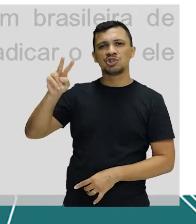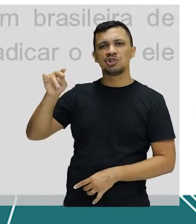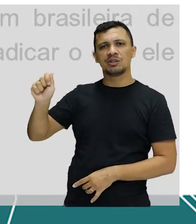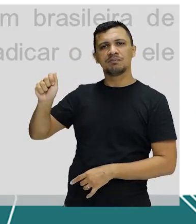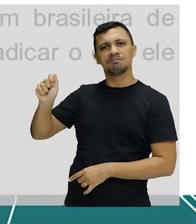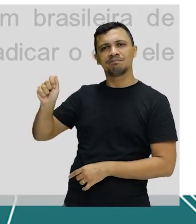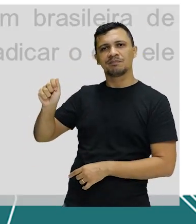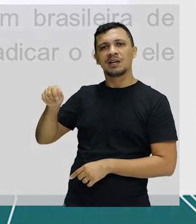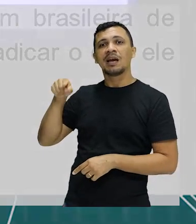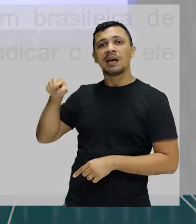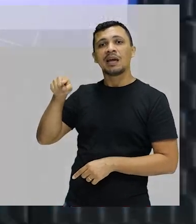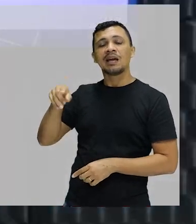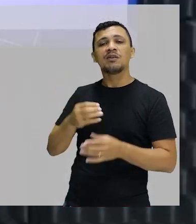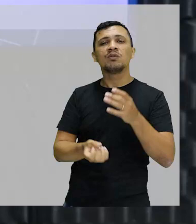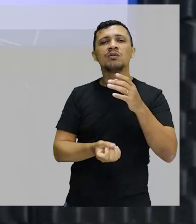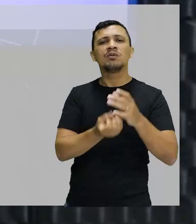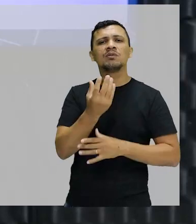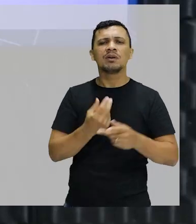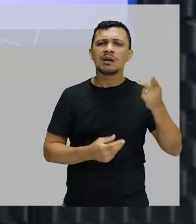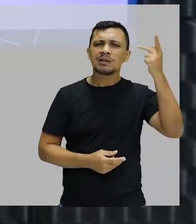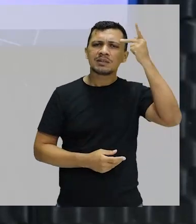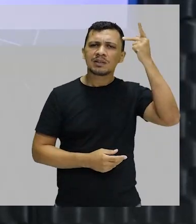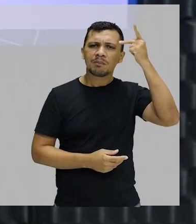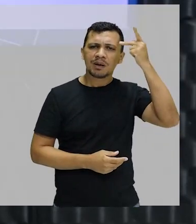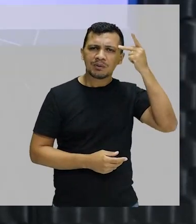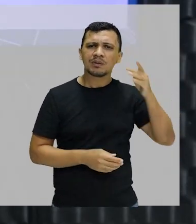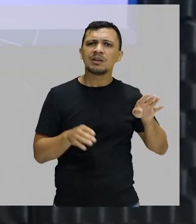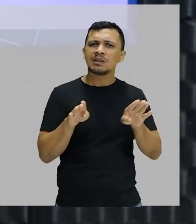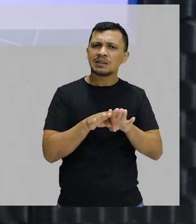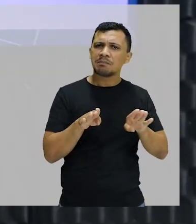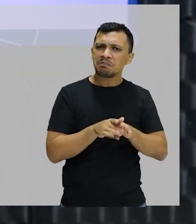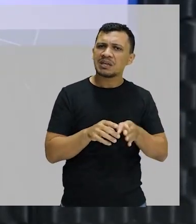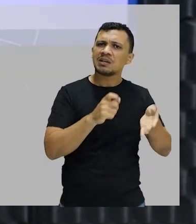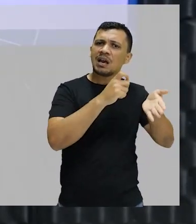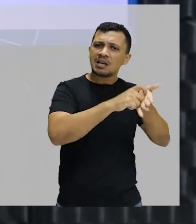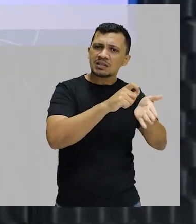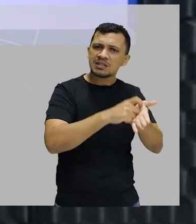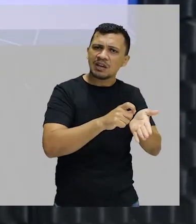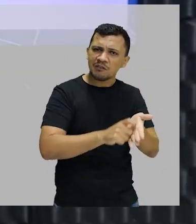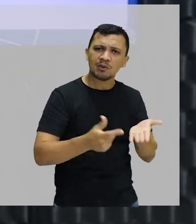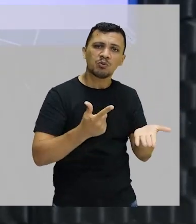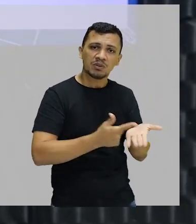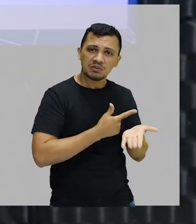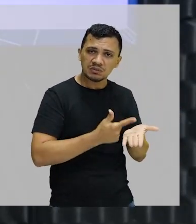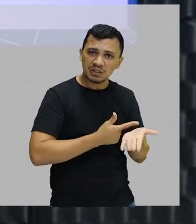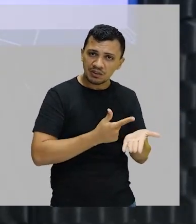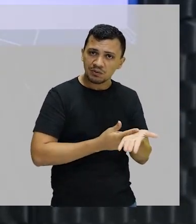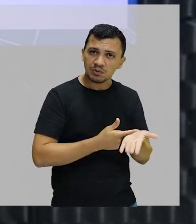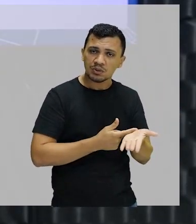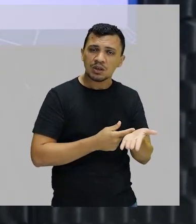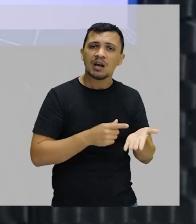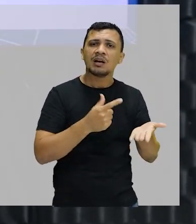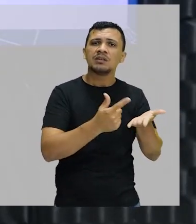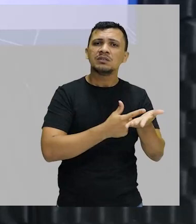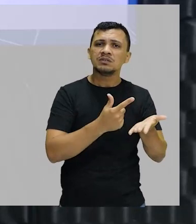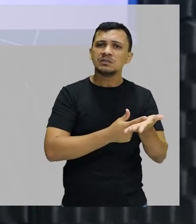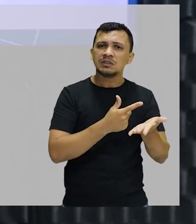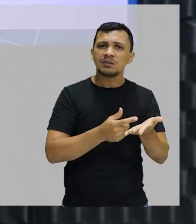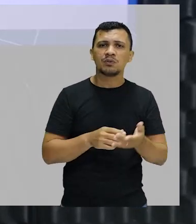São Paulo, Kell escreveu dezenas de livros sobre o assunto, incluindo também um livro chamado A Cura